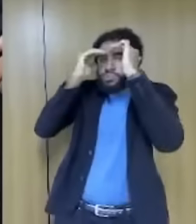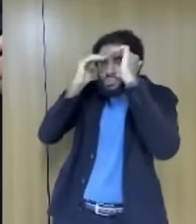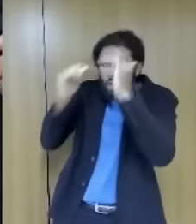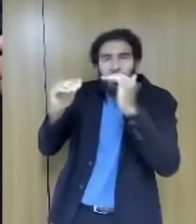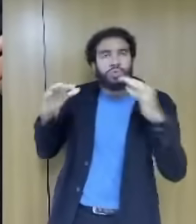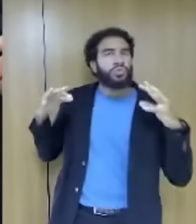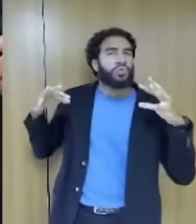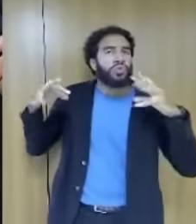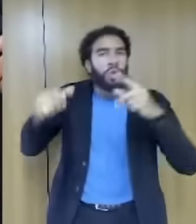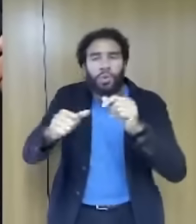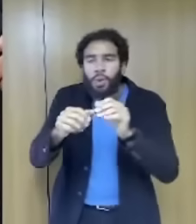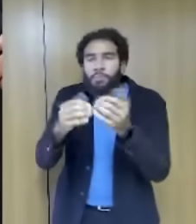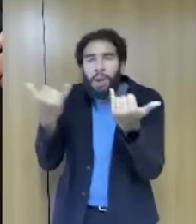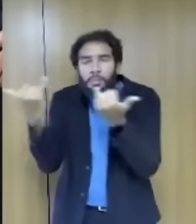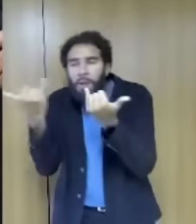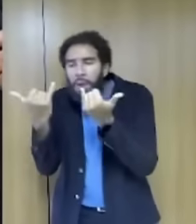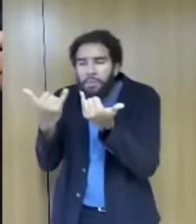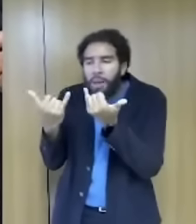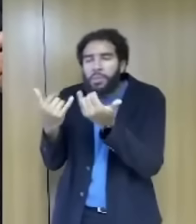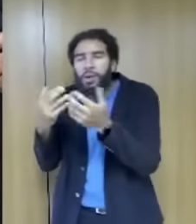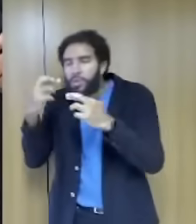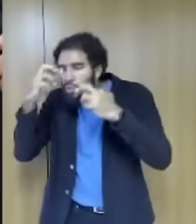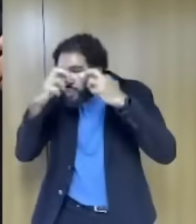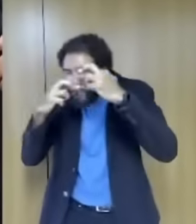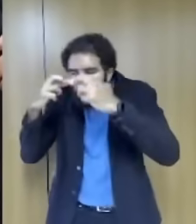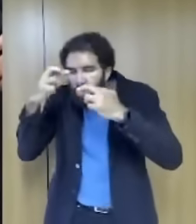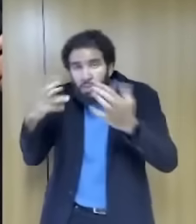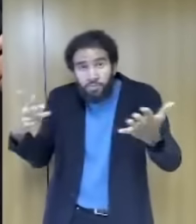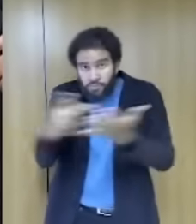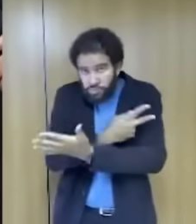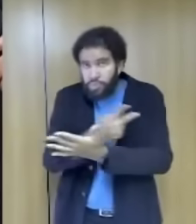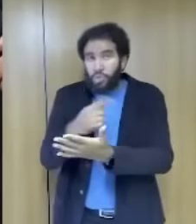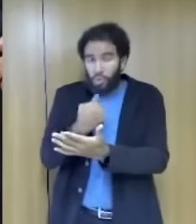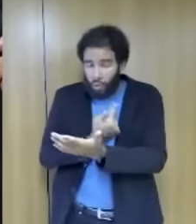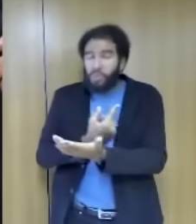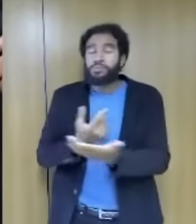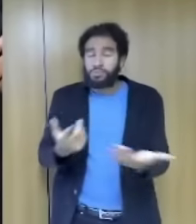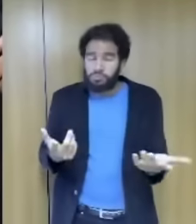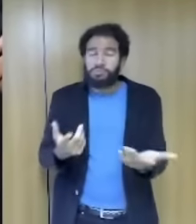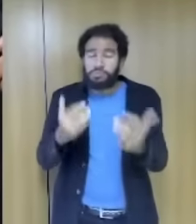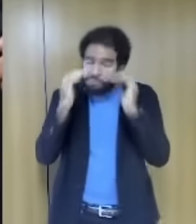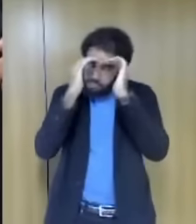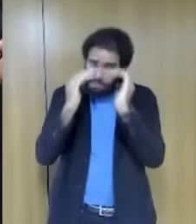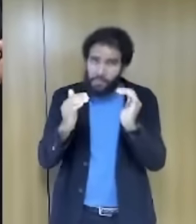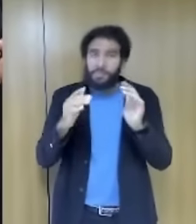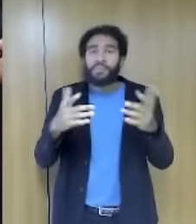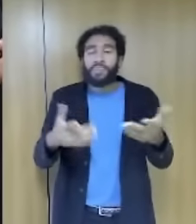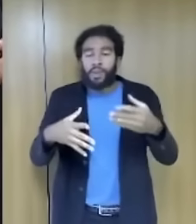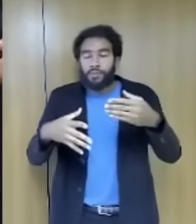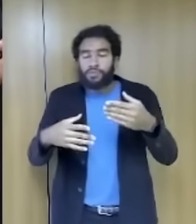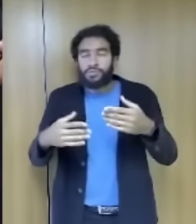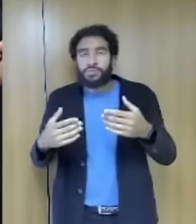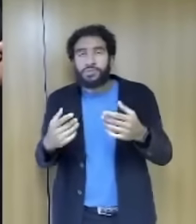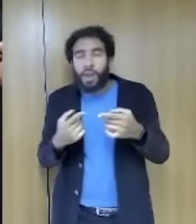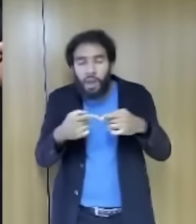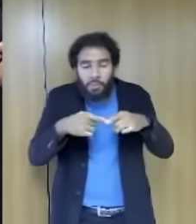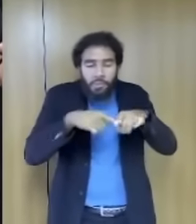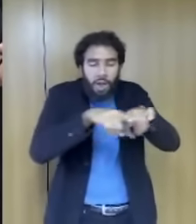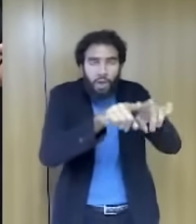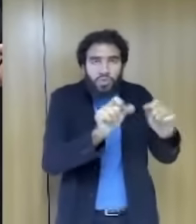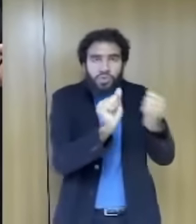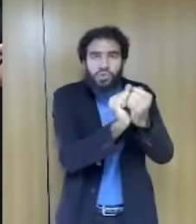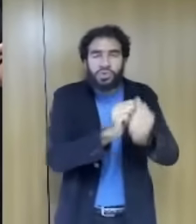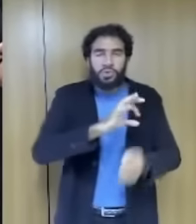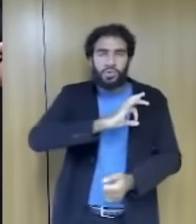as investigações já ocorridas, mas esse ingresso da Polícia Federal, das Polícias Federais, da